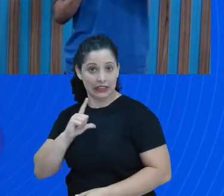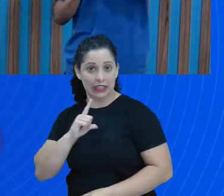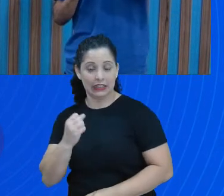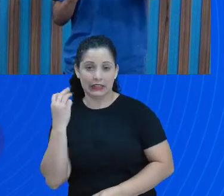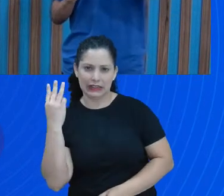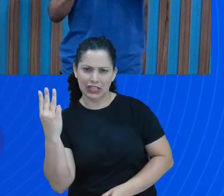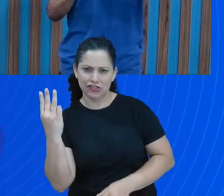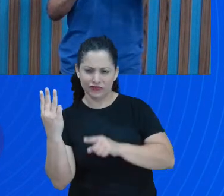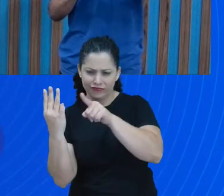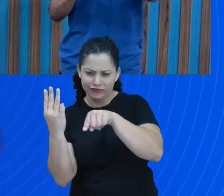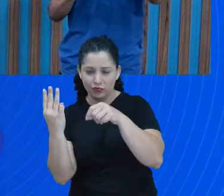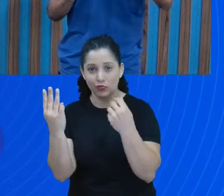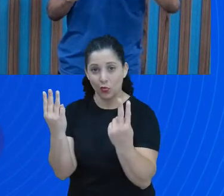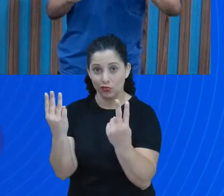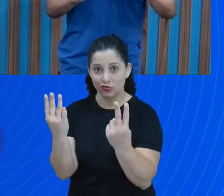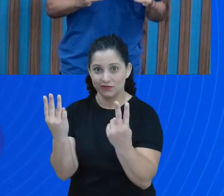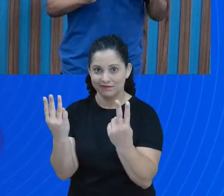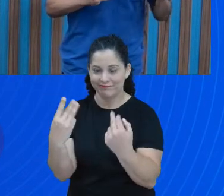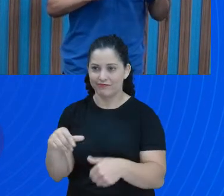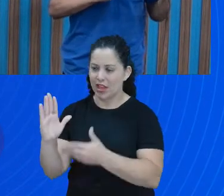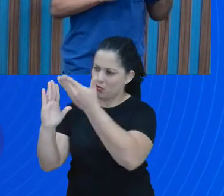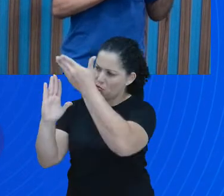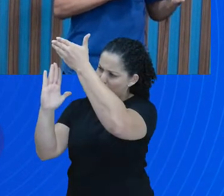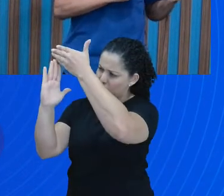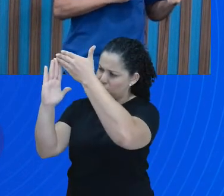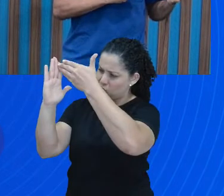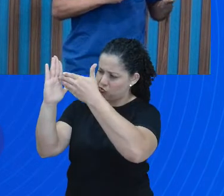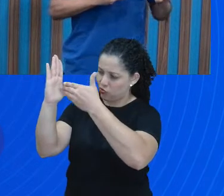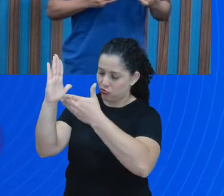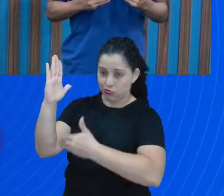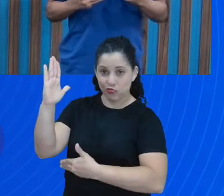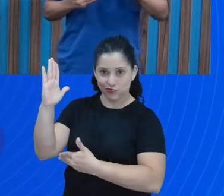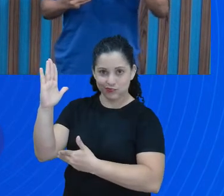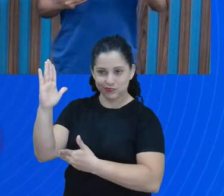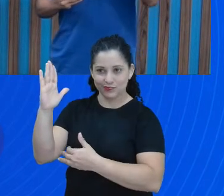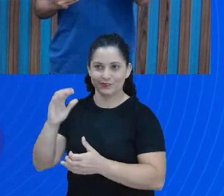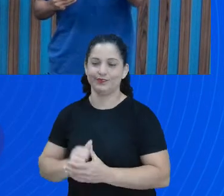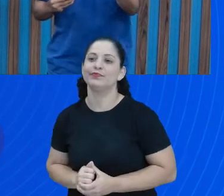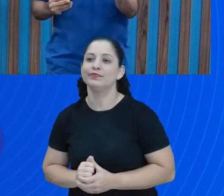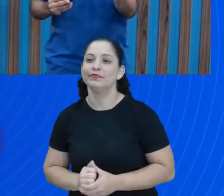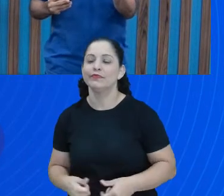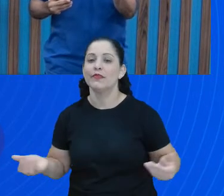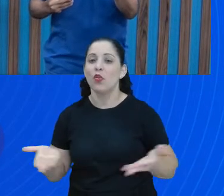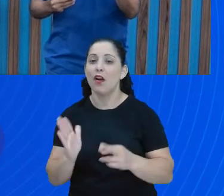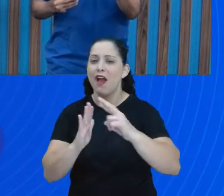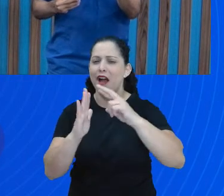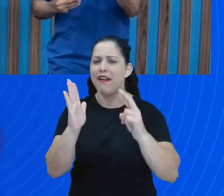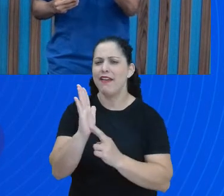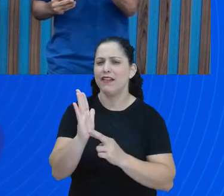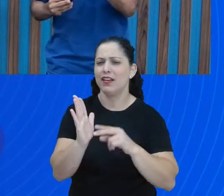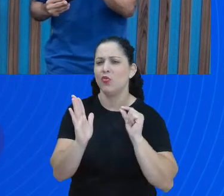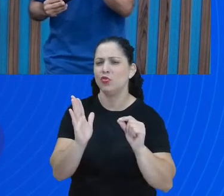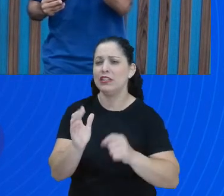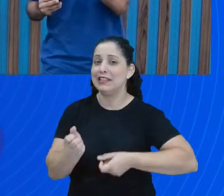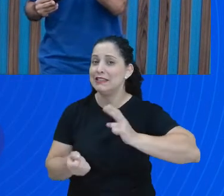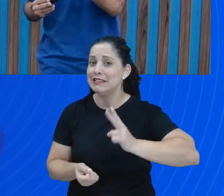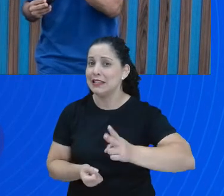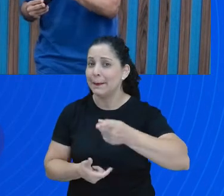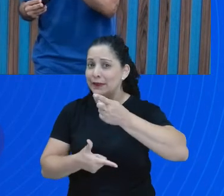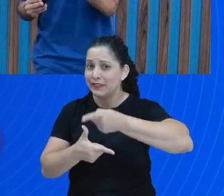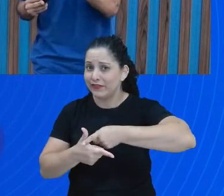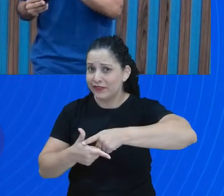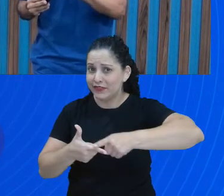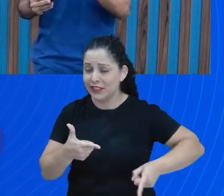Tira o MMC de 3 e 2, que é os denominadores. Então, regrinha, sempre dividir pelos